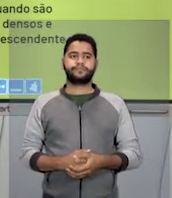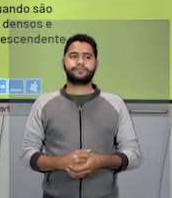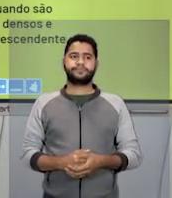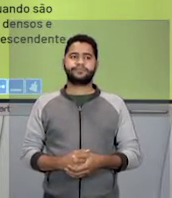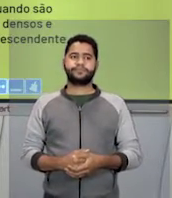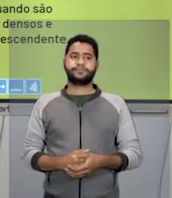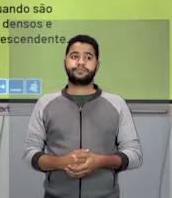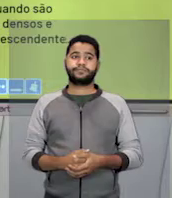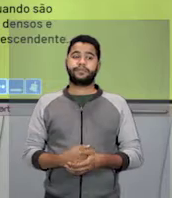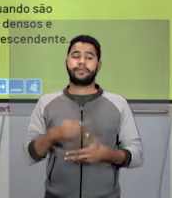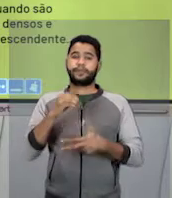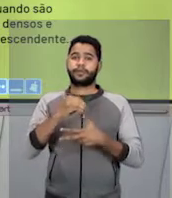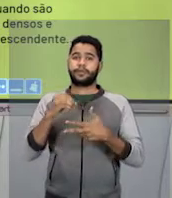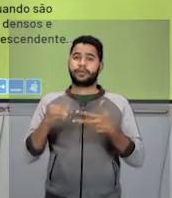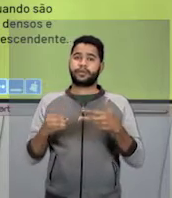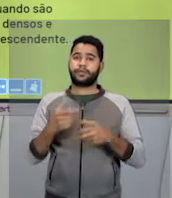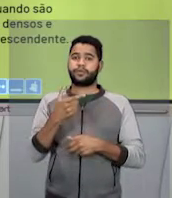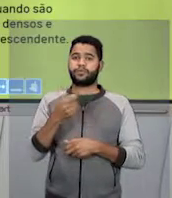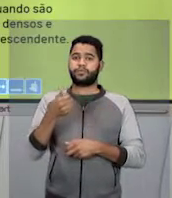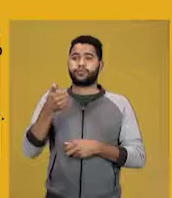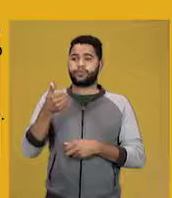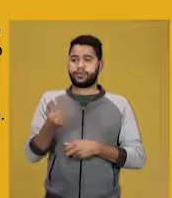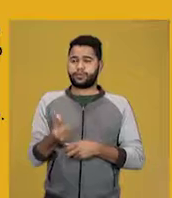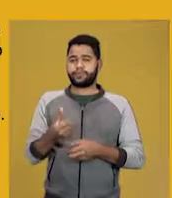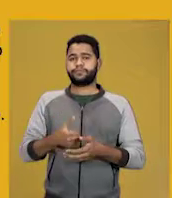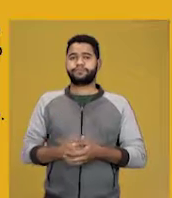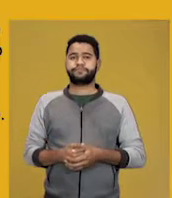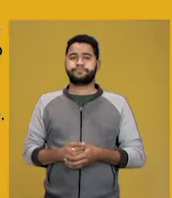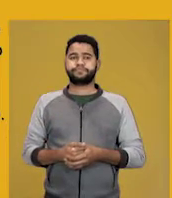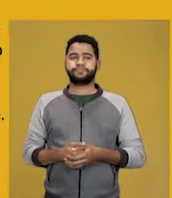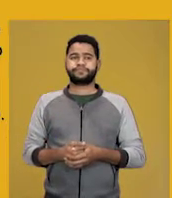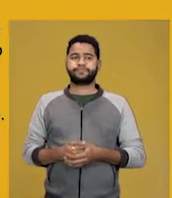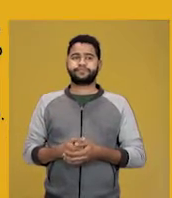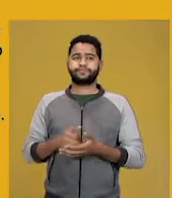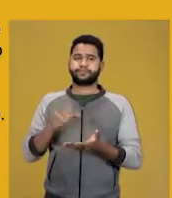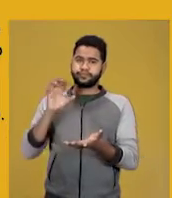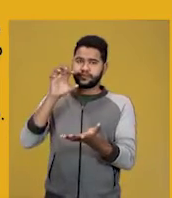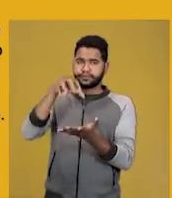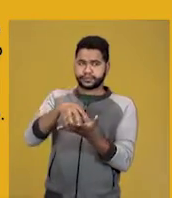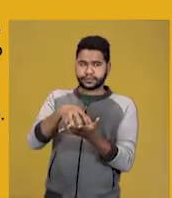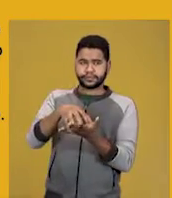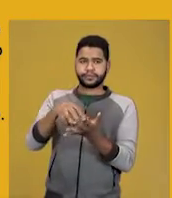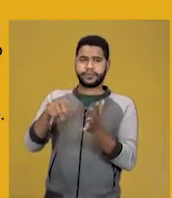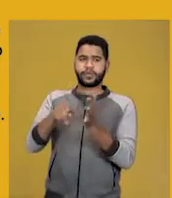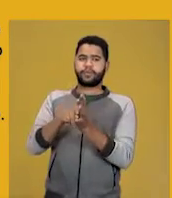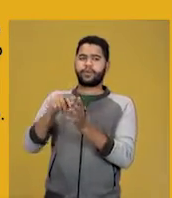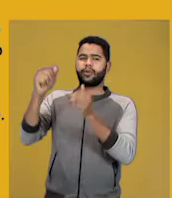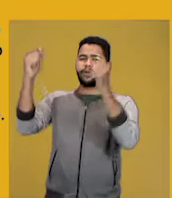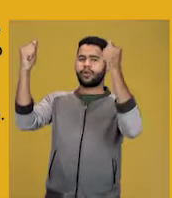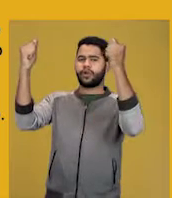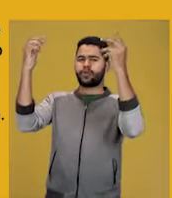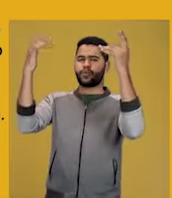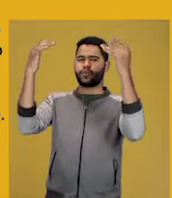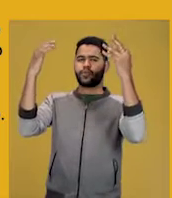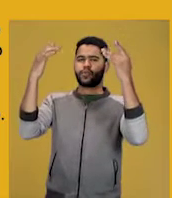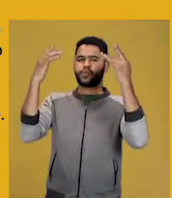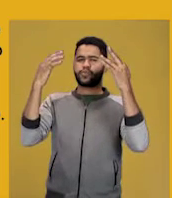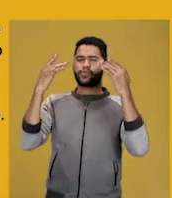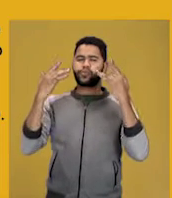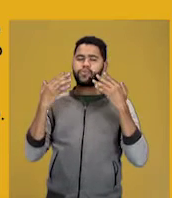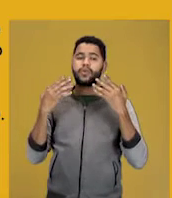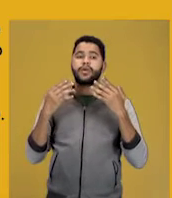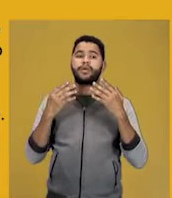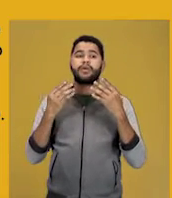questão. Enem de 2016. Para a instalação de um aparelho de ar-condicionado, é sugerido que ele